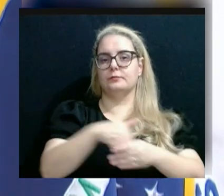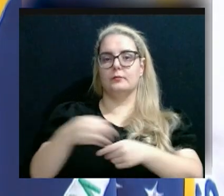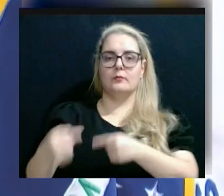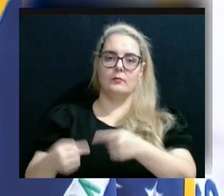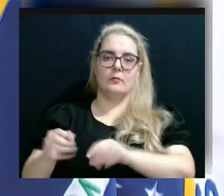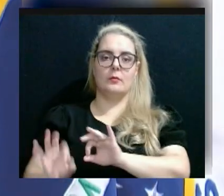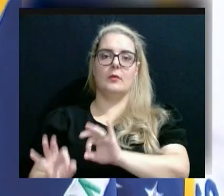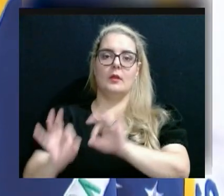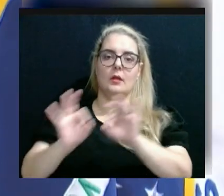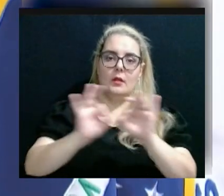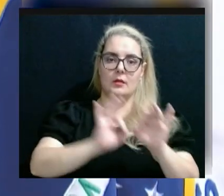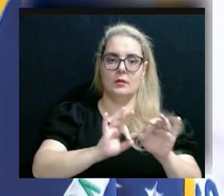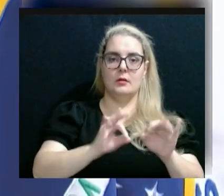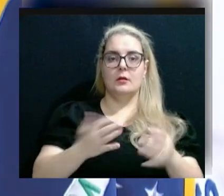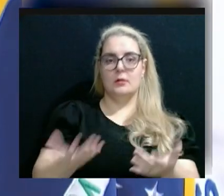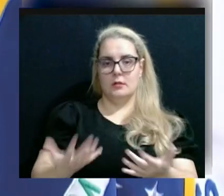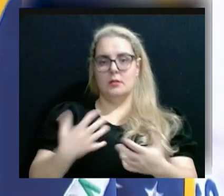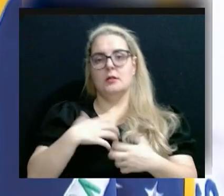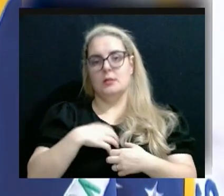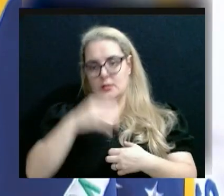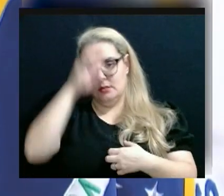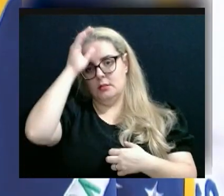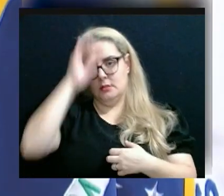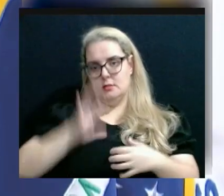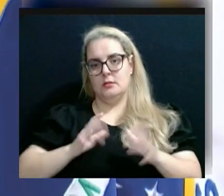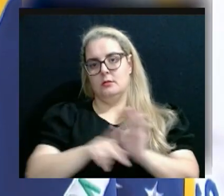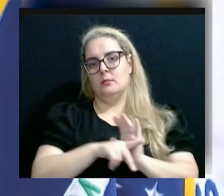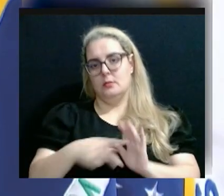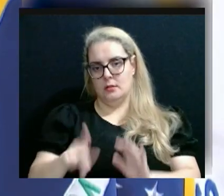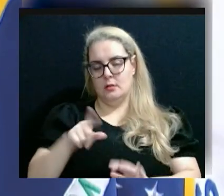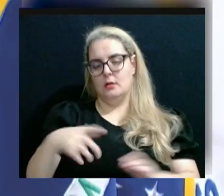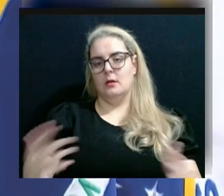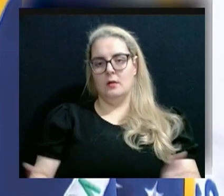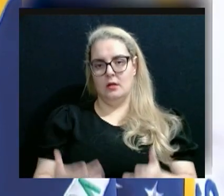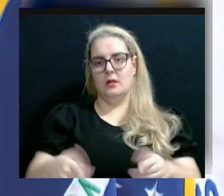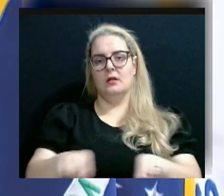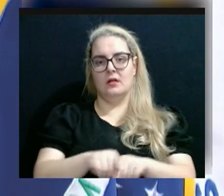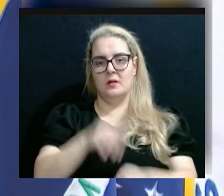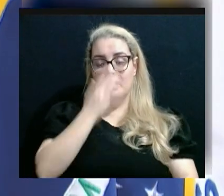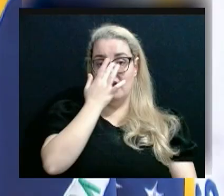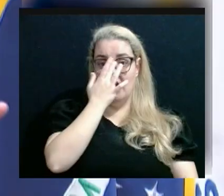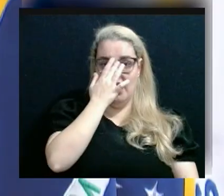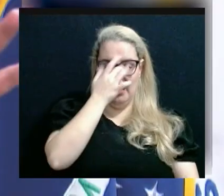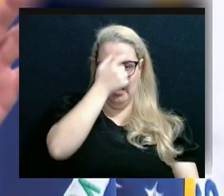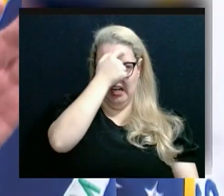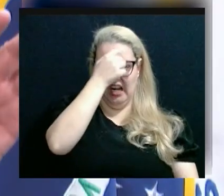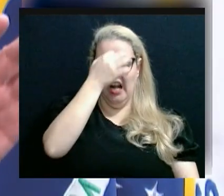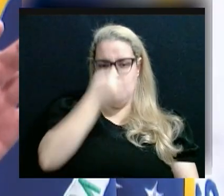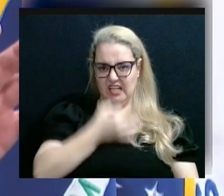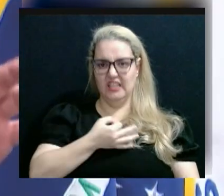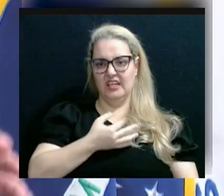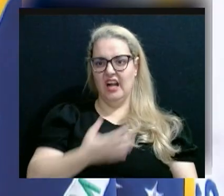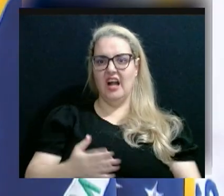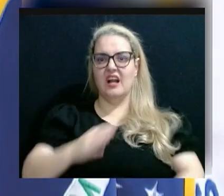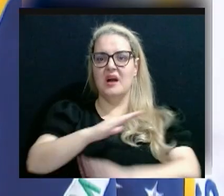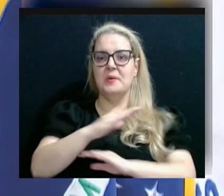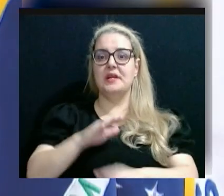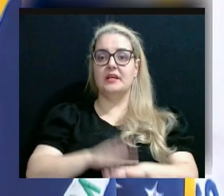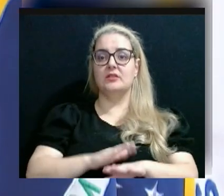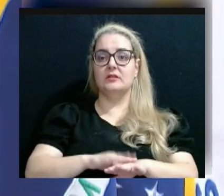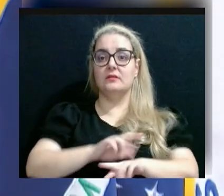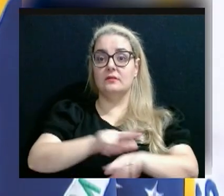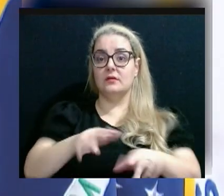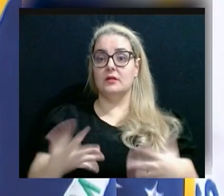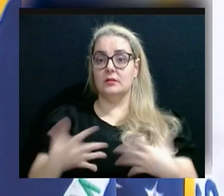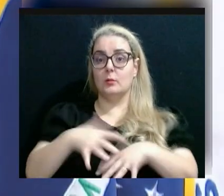acompanhando e se sentir cidadão, né? É um estímulo também ao exercício da cidadania. A Câmara tem adotado várias ações de inclusão, essa é